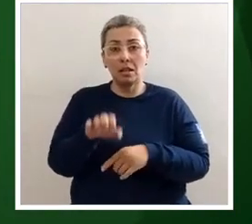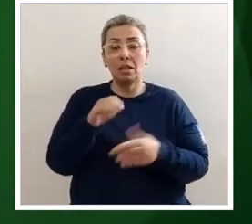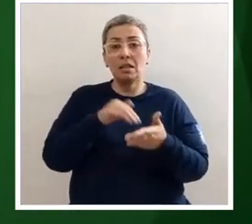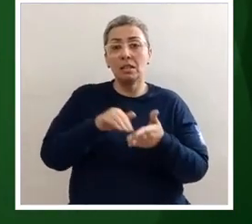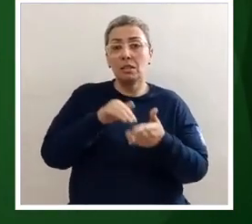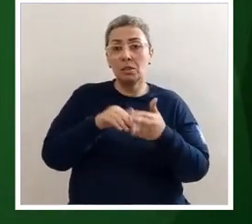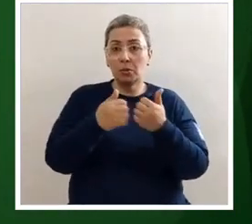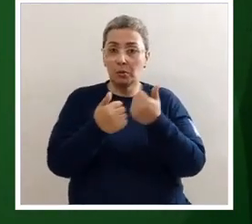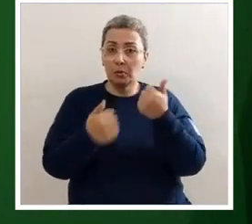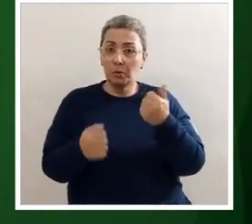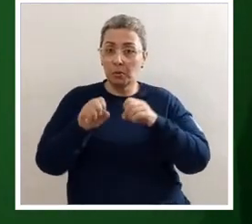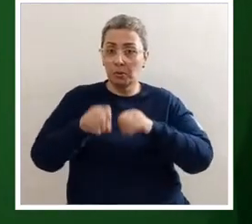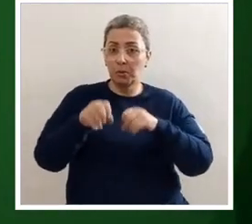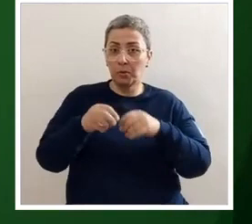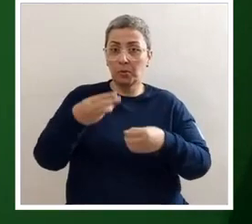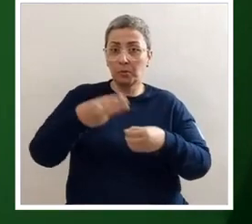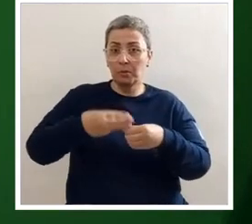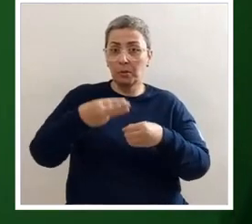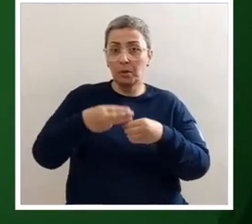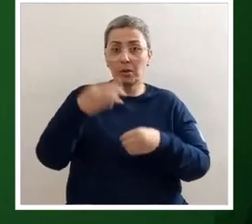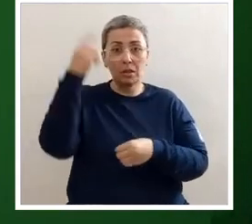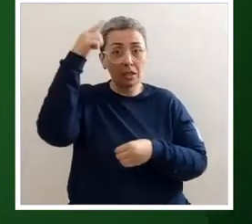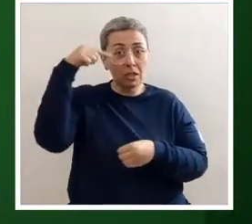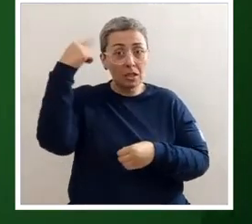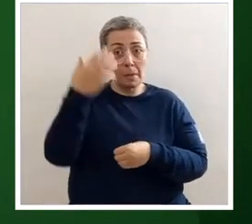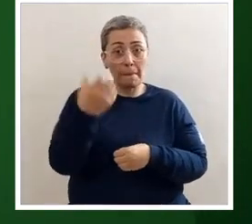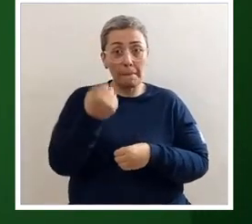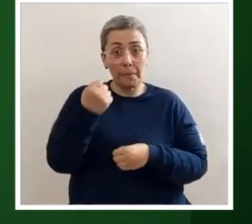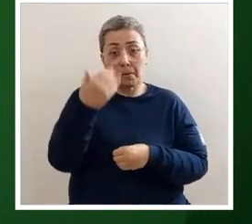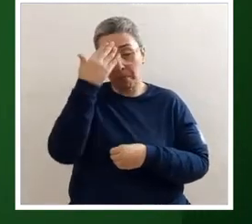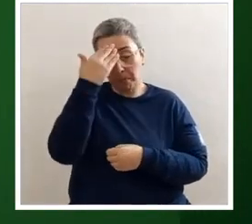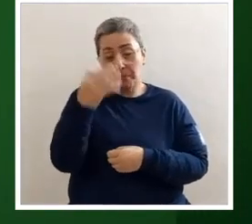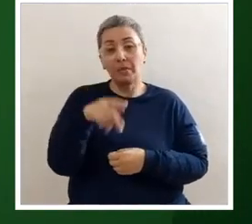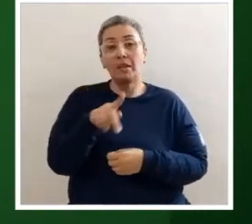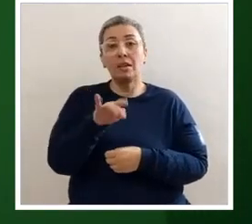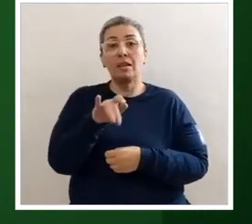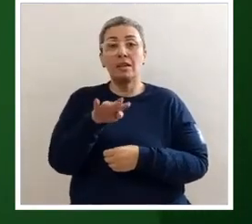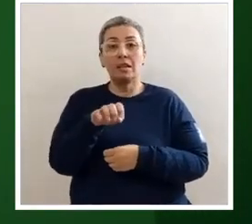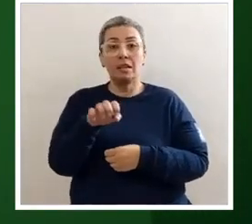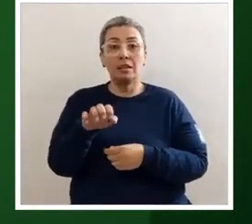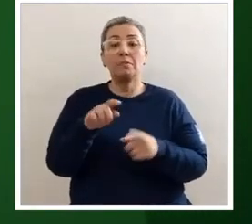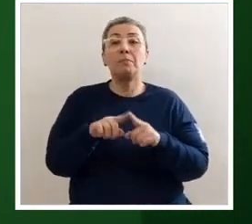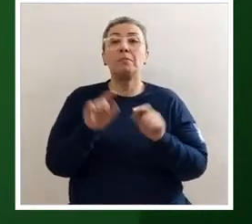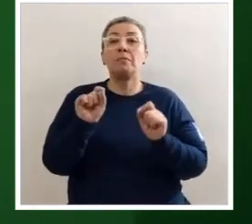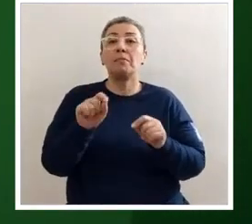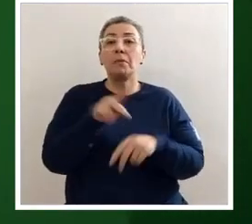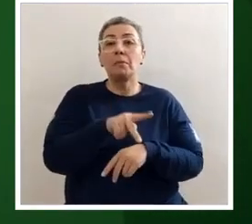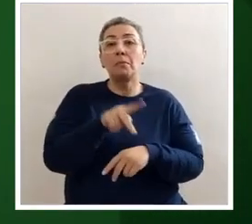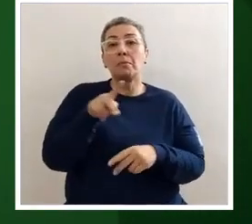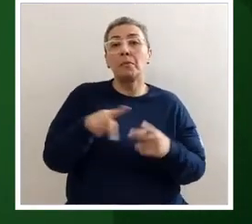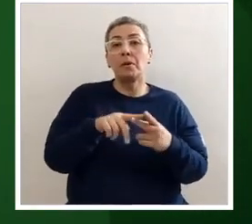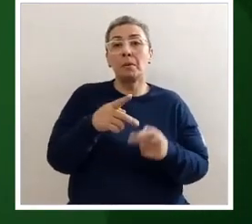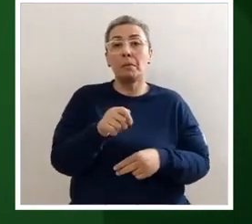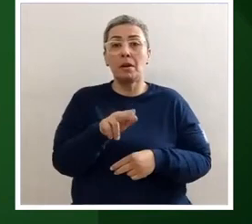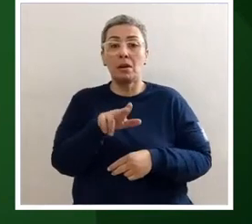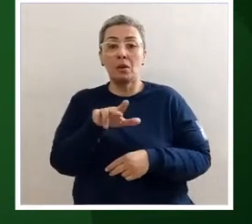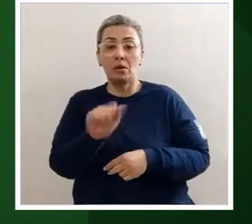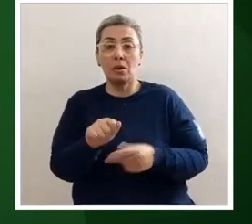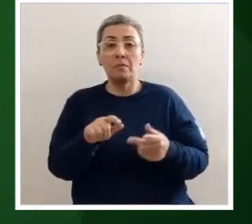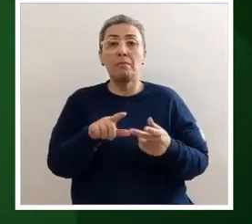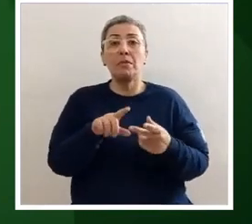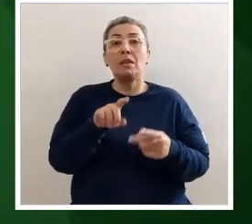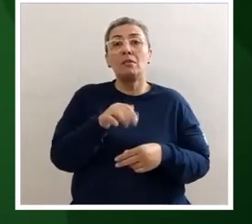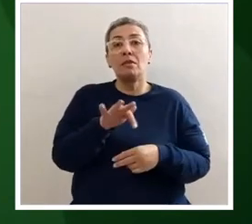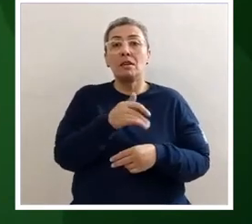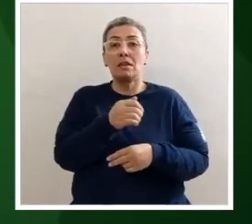secretária junto da Educação do município de Santa Branca Muito obrigado E também pelas professoras Paula Oliveira